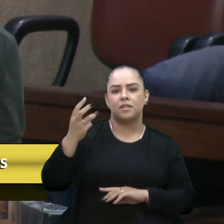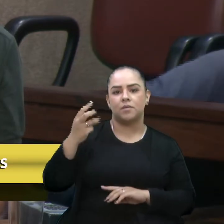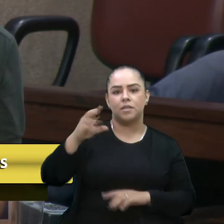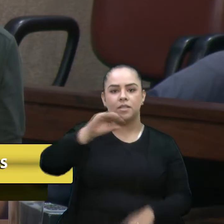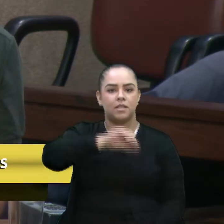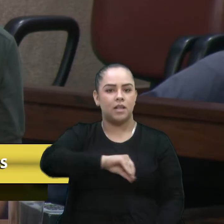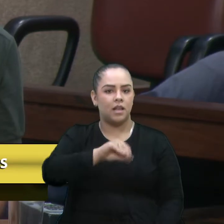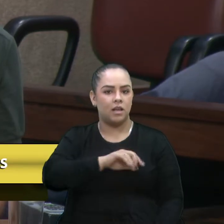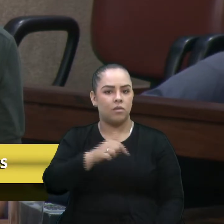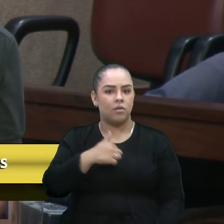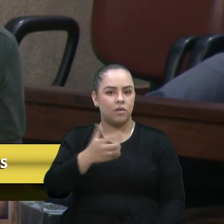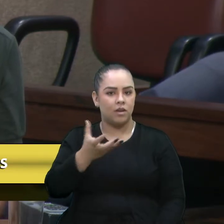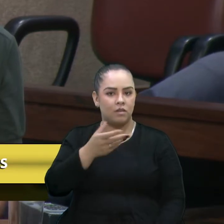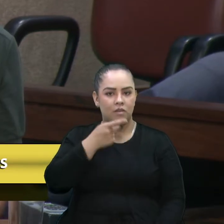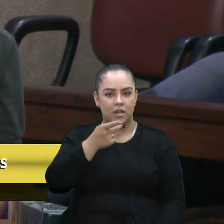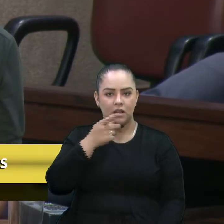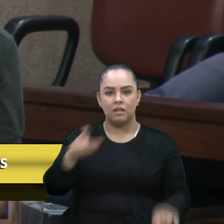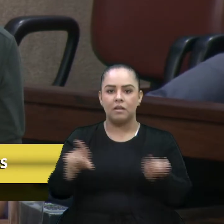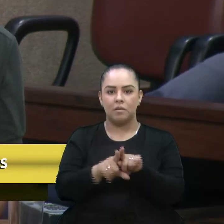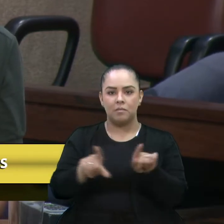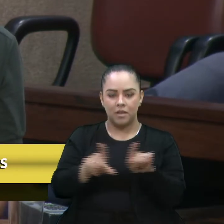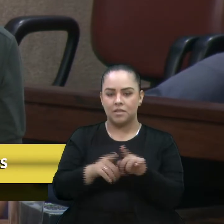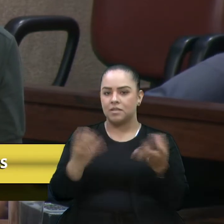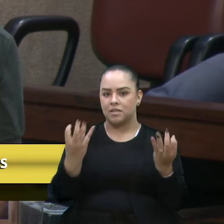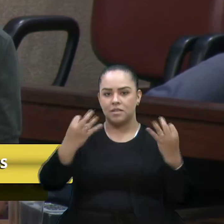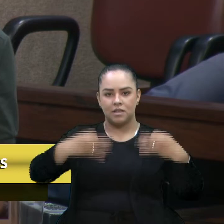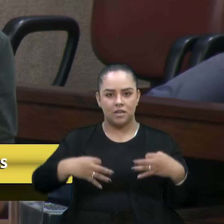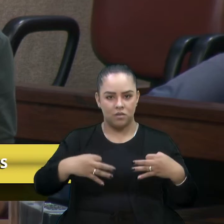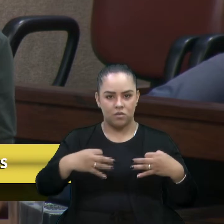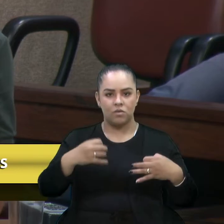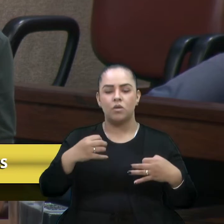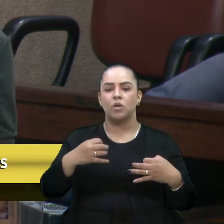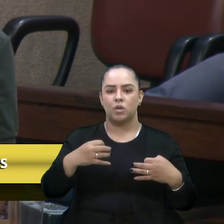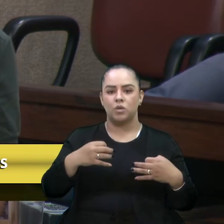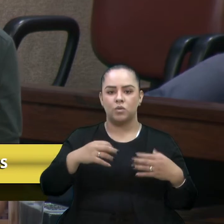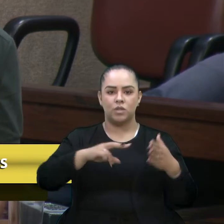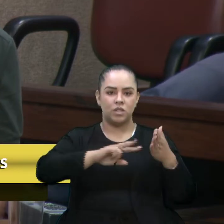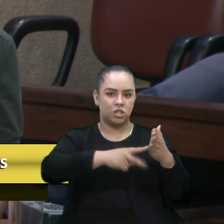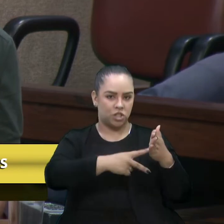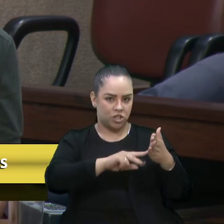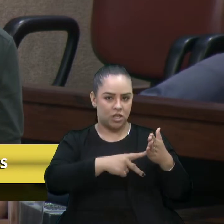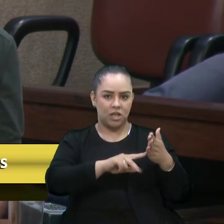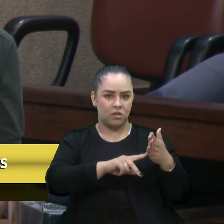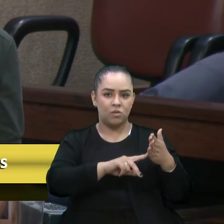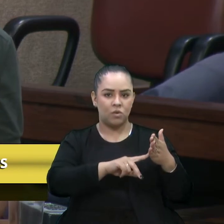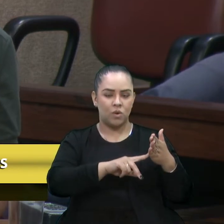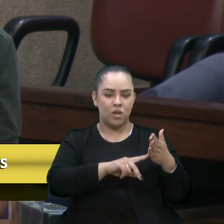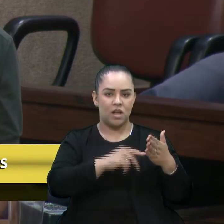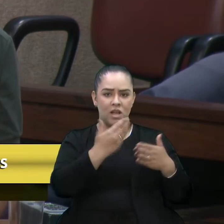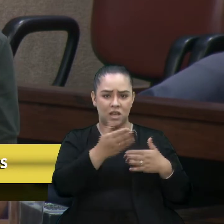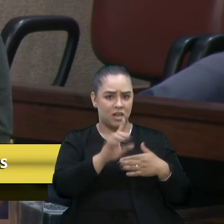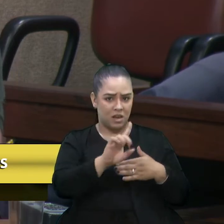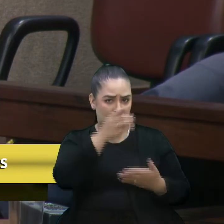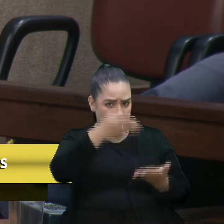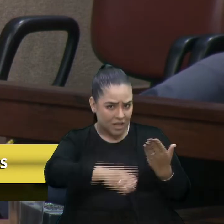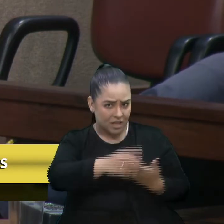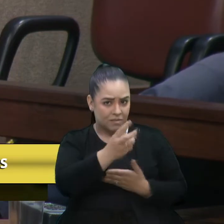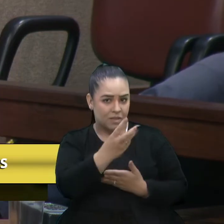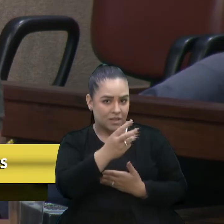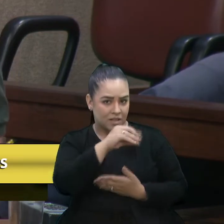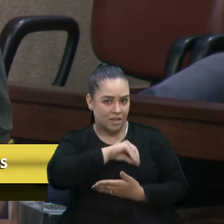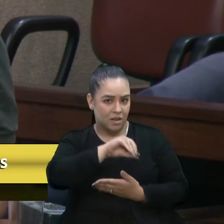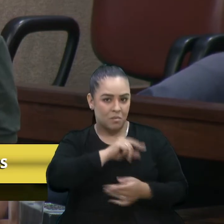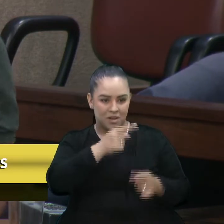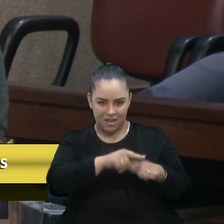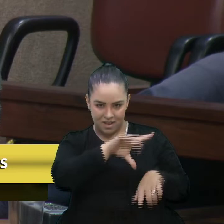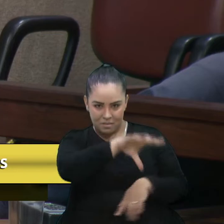queria dizer também que eu tenho certeza que o pessoal do Sindilimp, os sindicalistas, eles não vão ficar sem o 13º. O deles, que foi lá pegado na